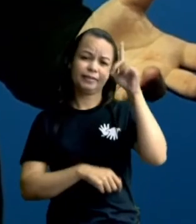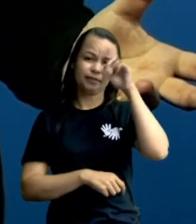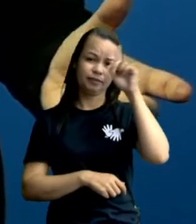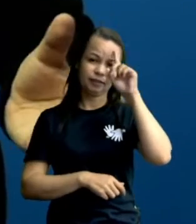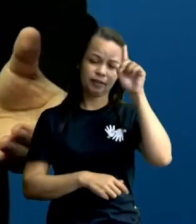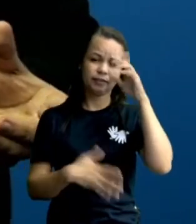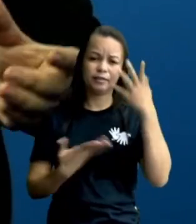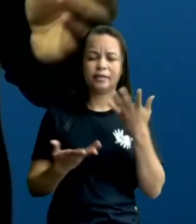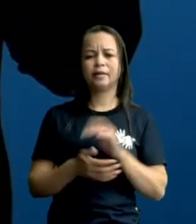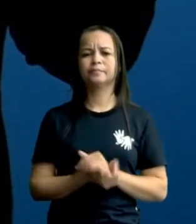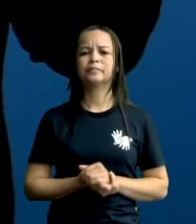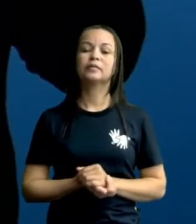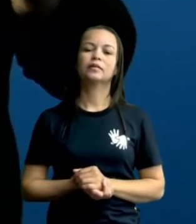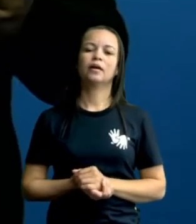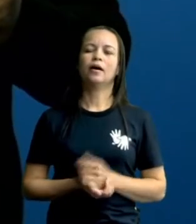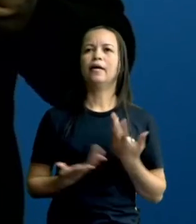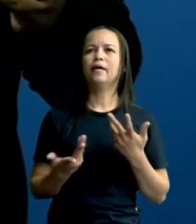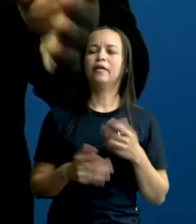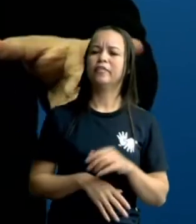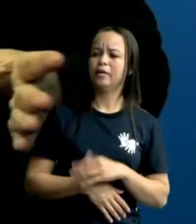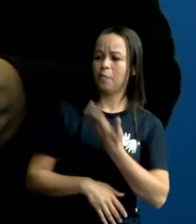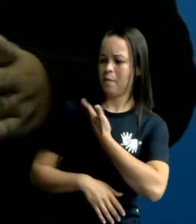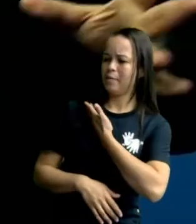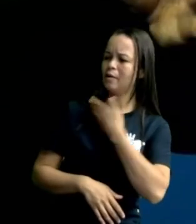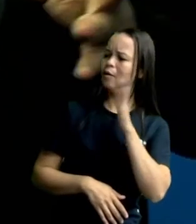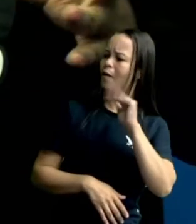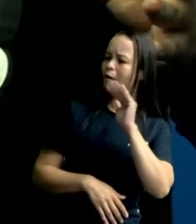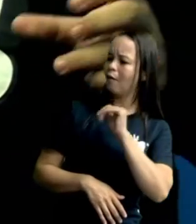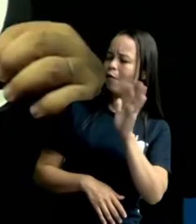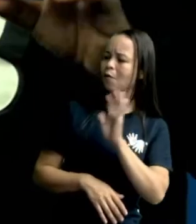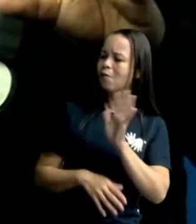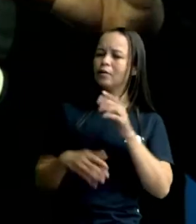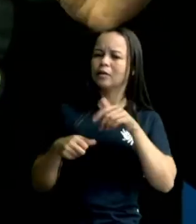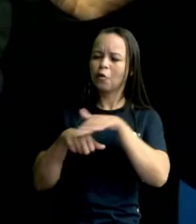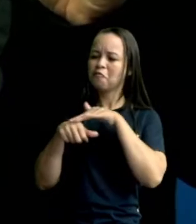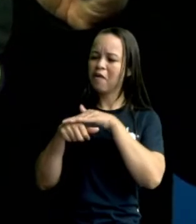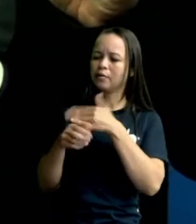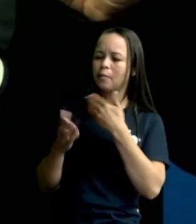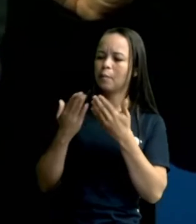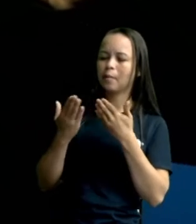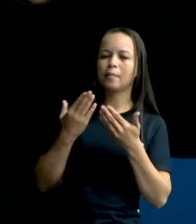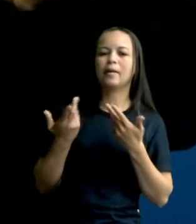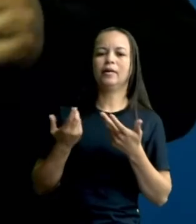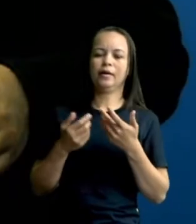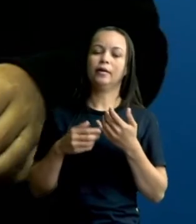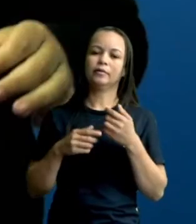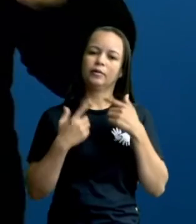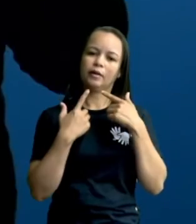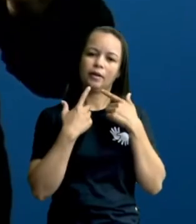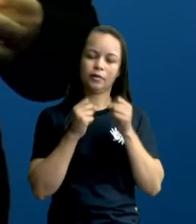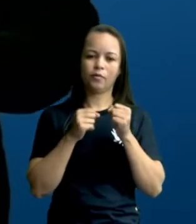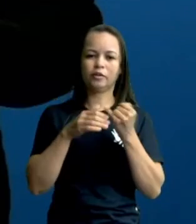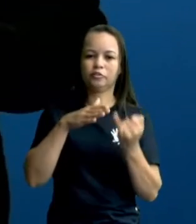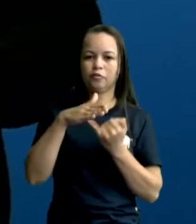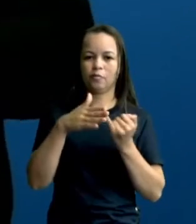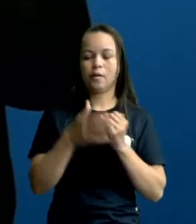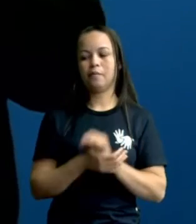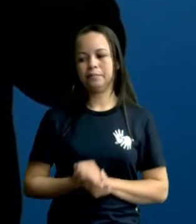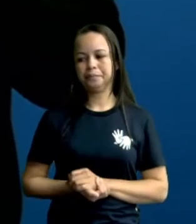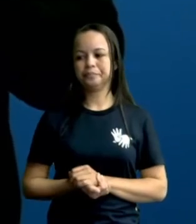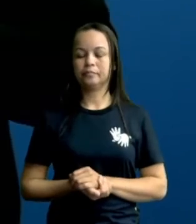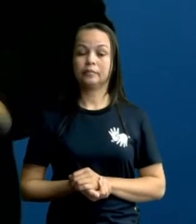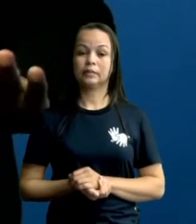conversando no dia a dia, passa, vê aquele amigo que nunca mais viu, você conversa, ali você pode trabalhar a linguagem informal. Mensagem de